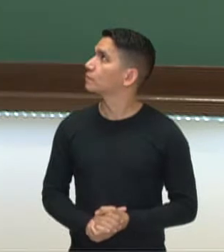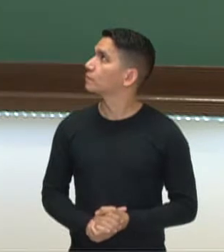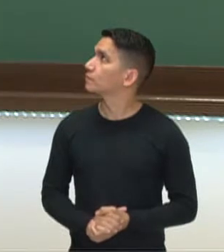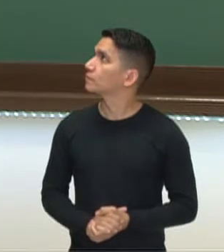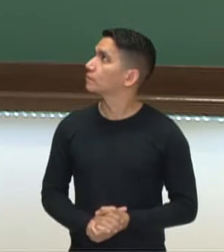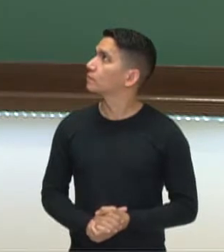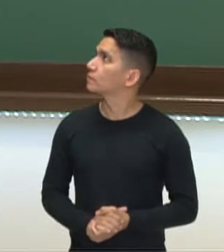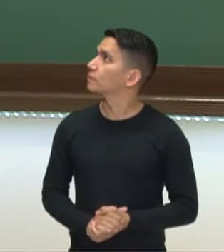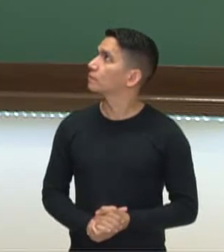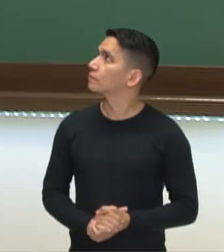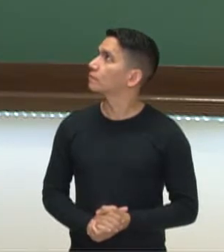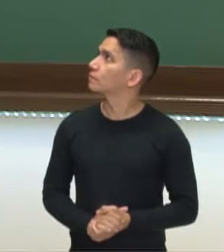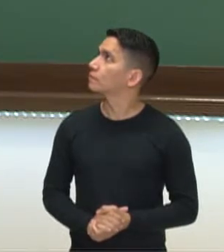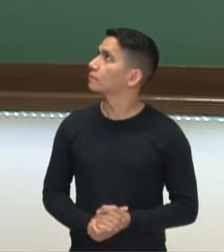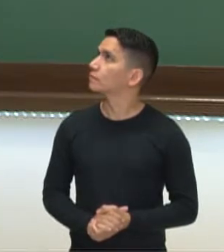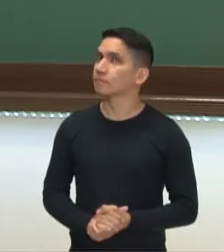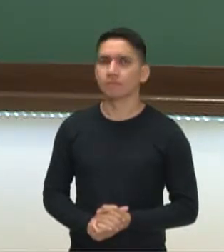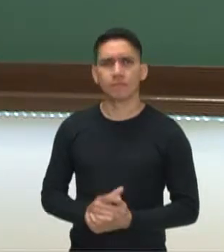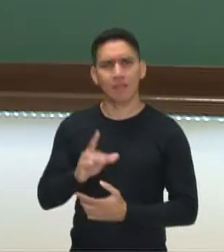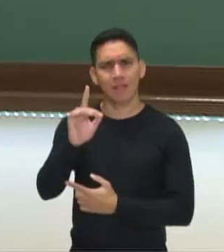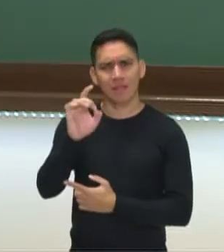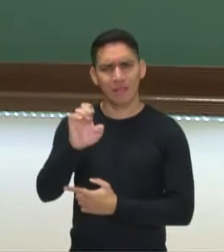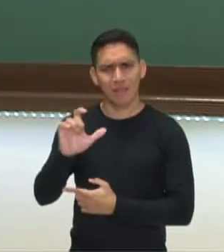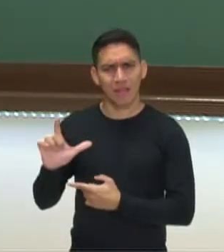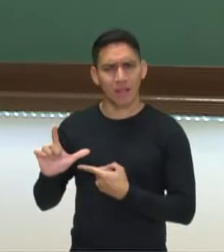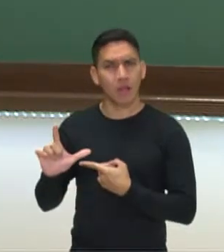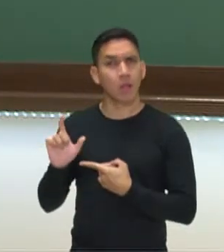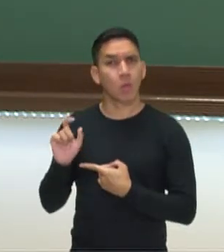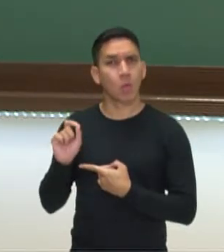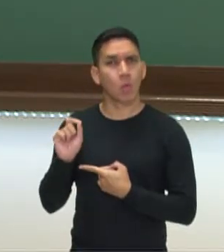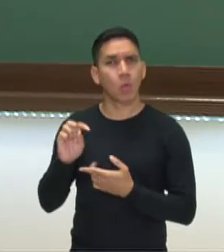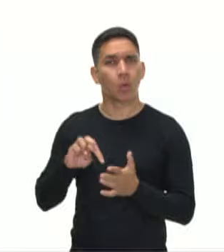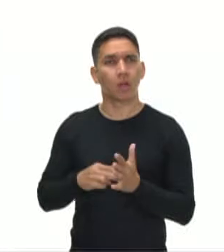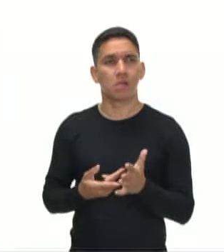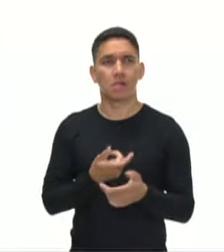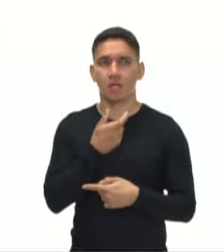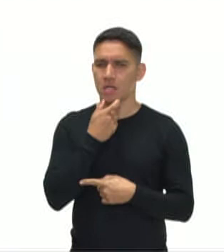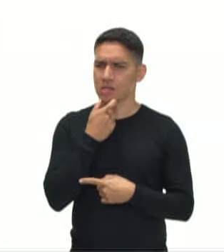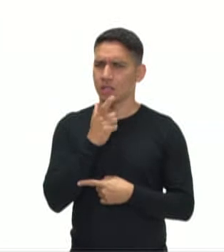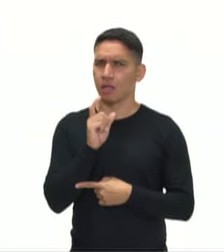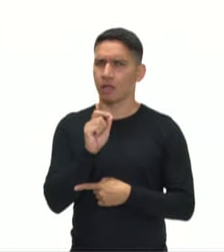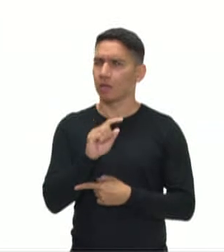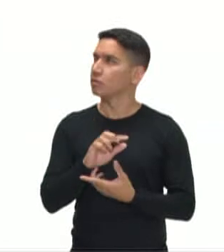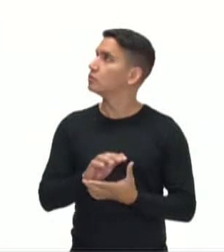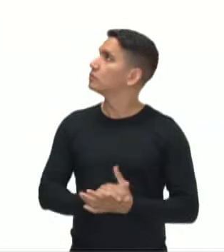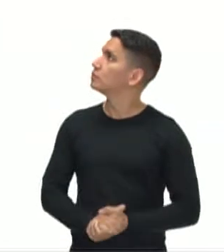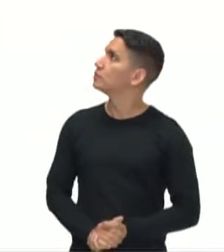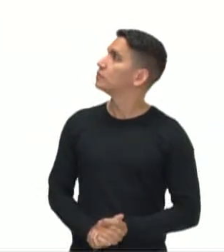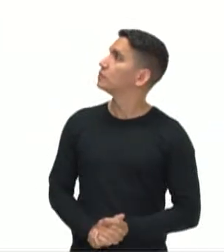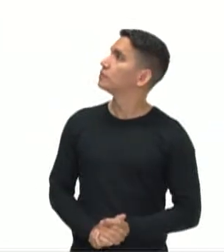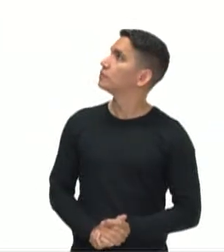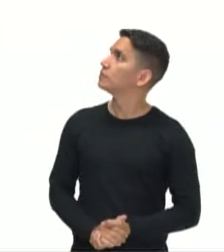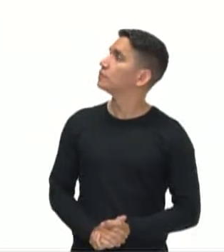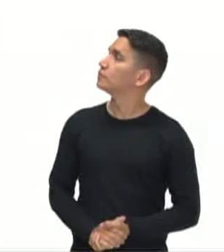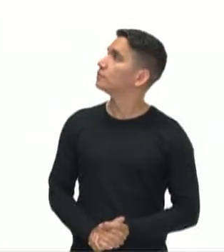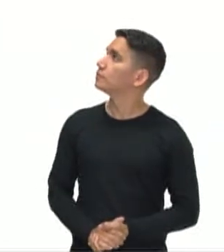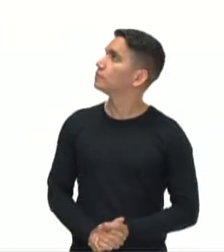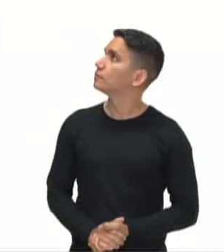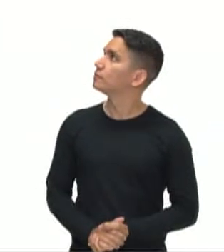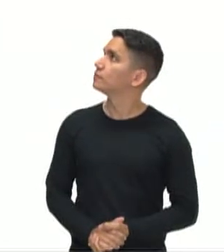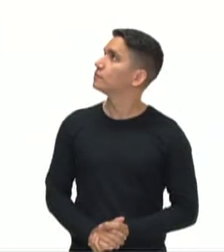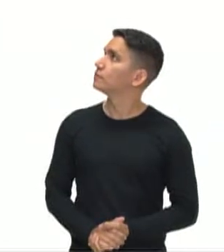del mundo. Del desayuno inglês al exotismo de